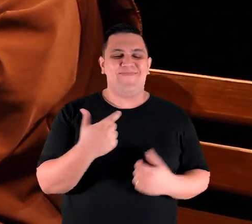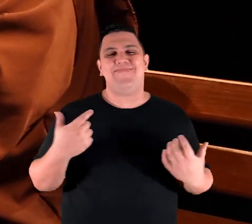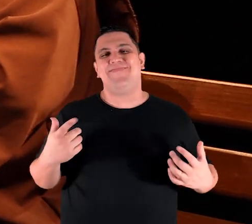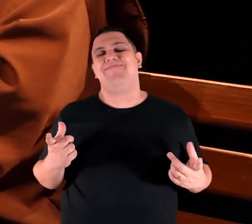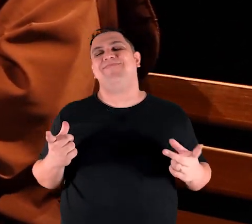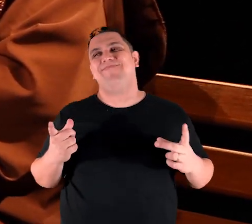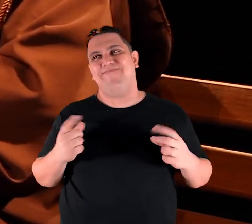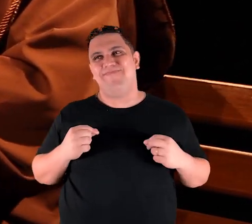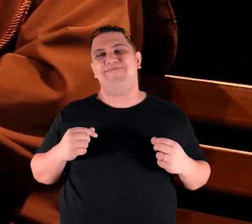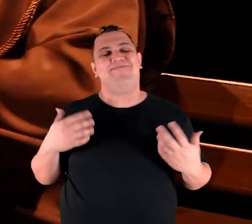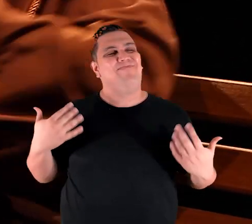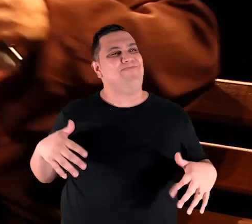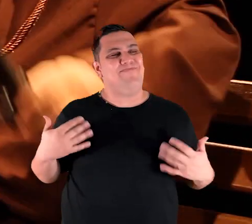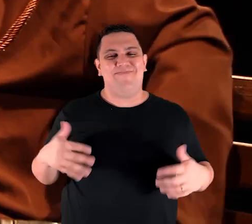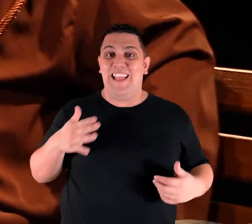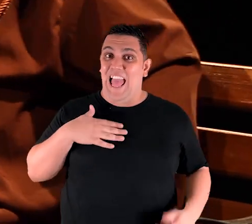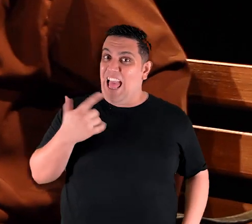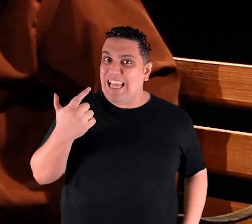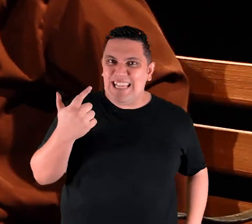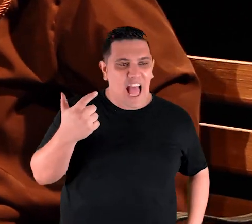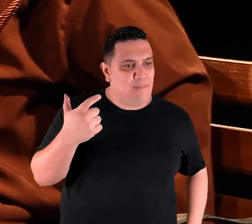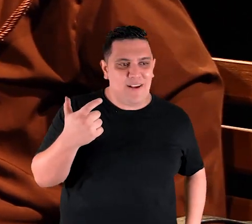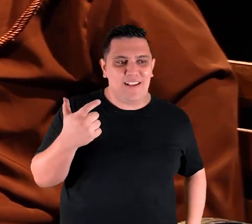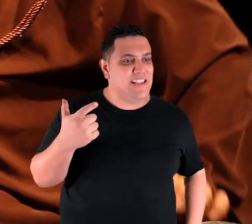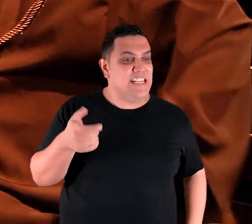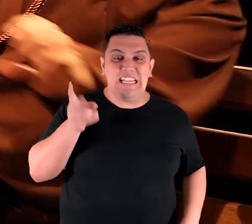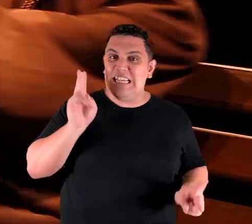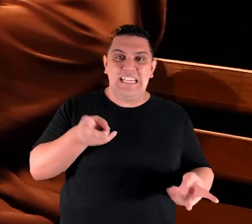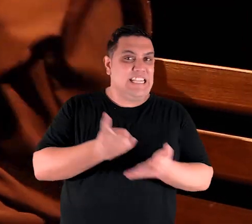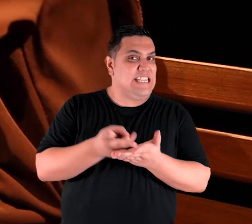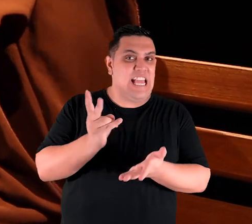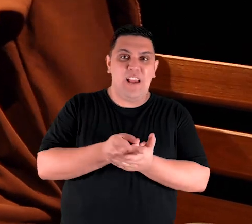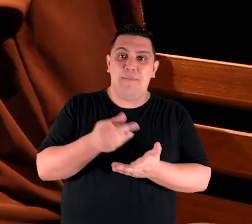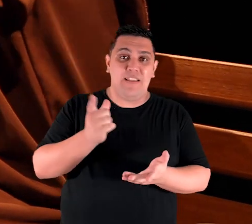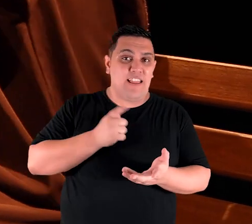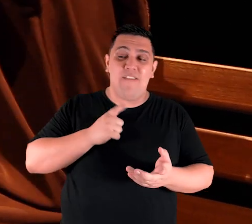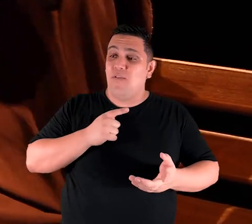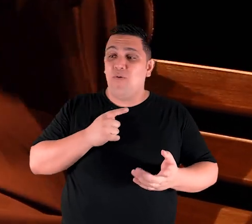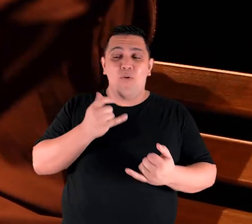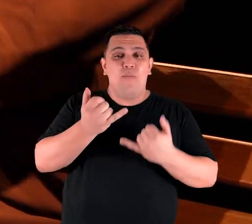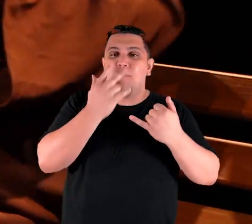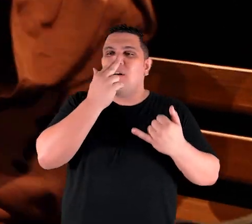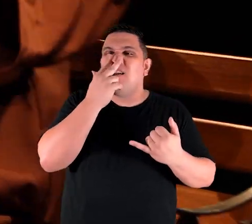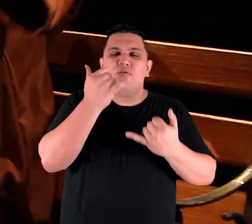Ai, as armas sempre estiveram no jogo político.